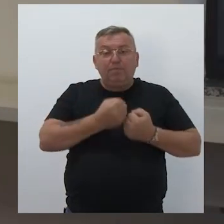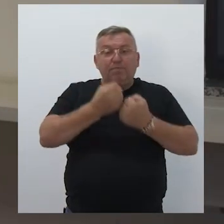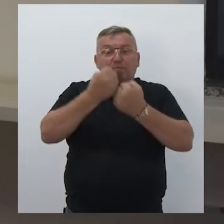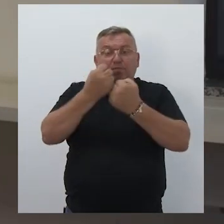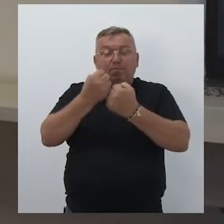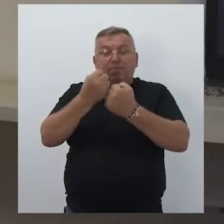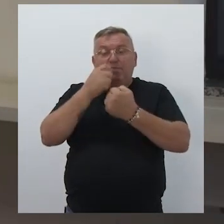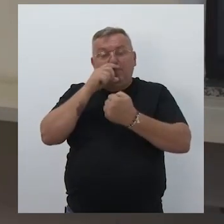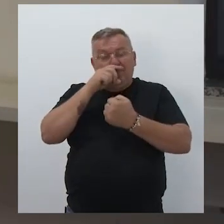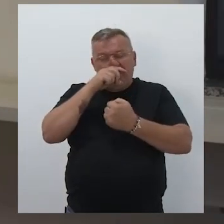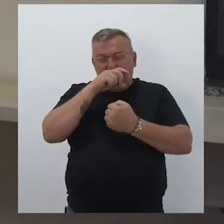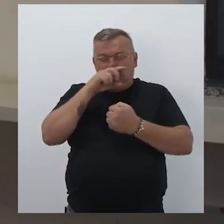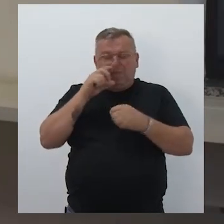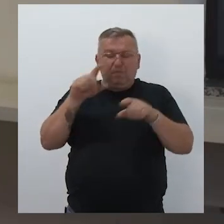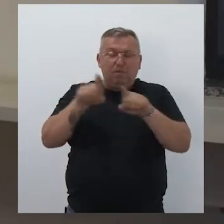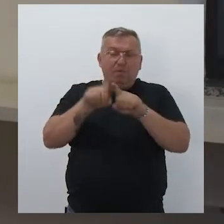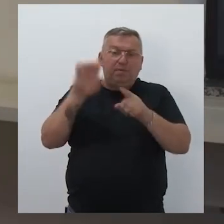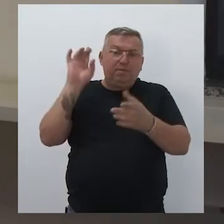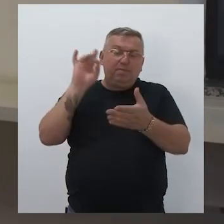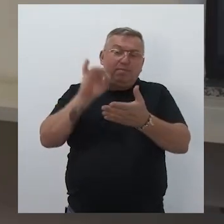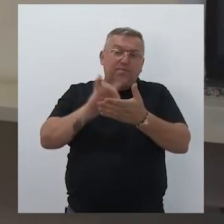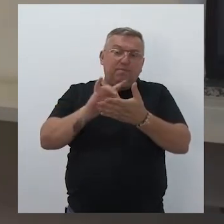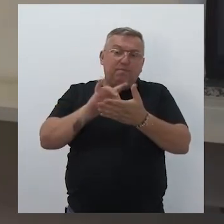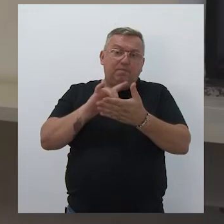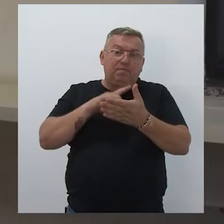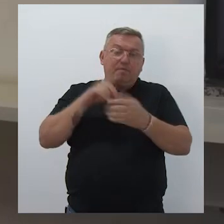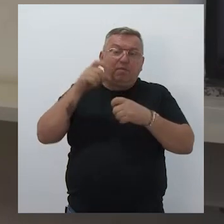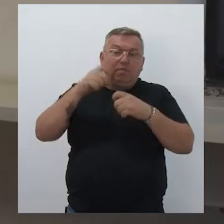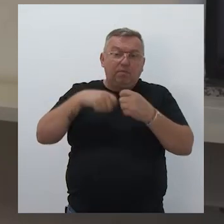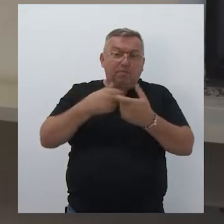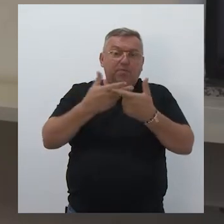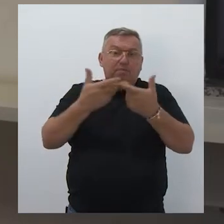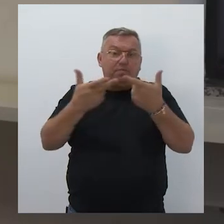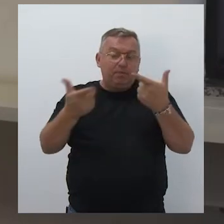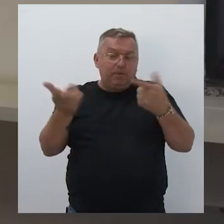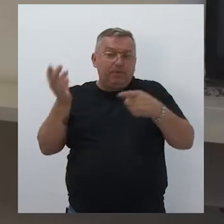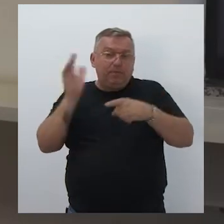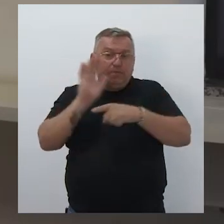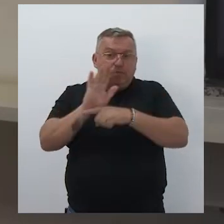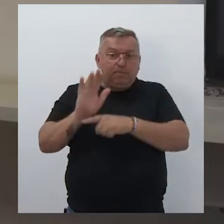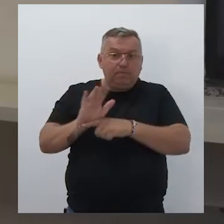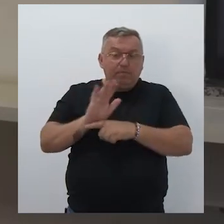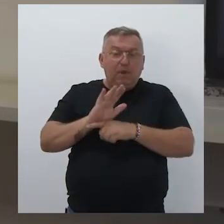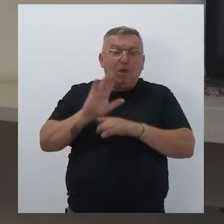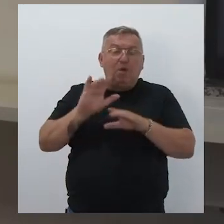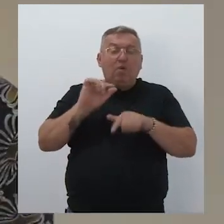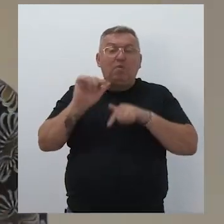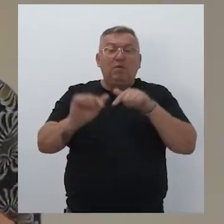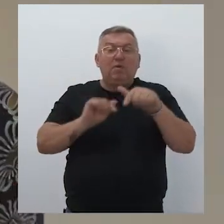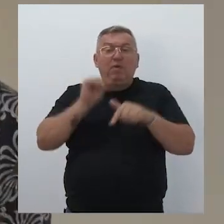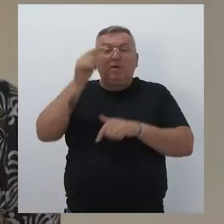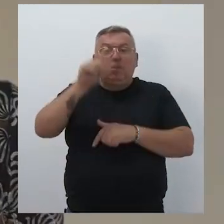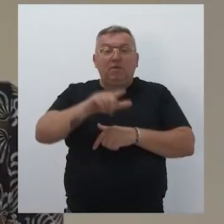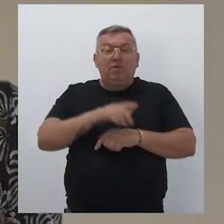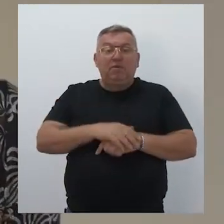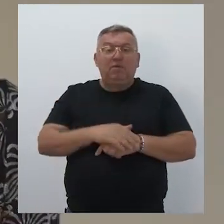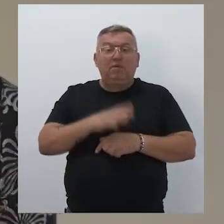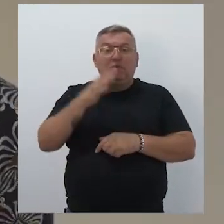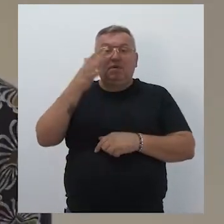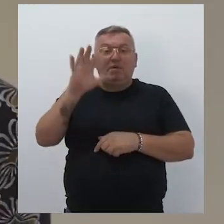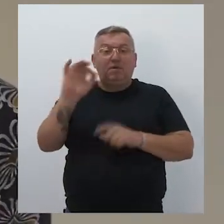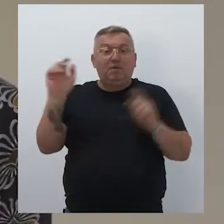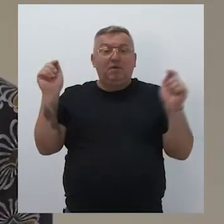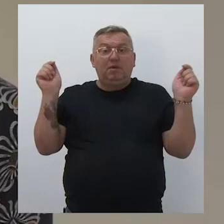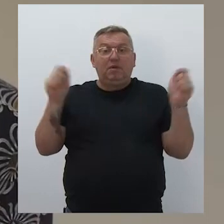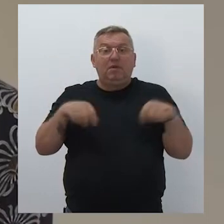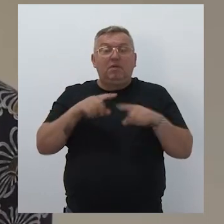sustentabilidade, de realmente serem solidários, colaborativos, saberem cooperar com os demais. A décima